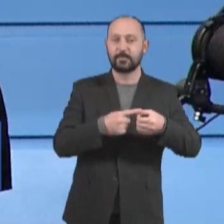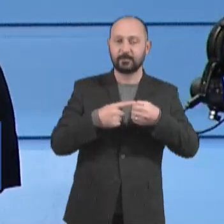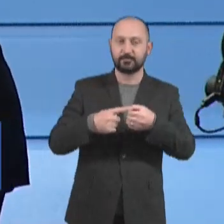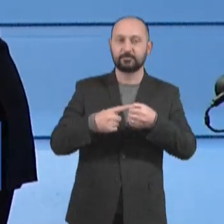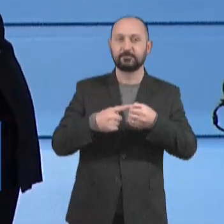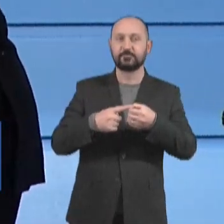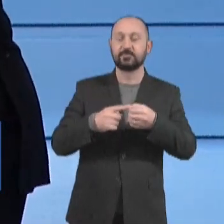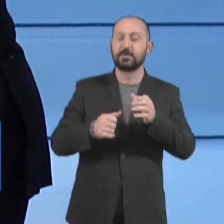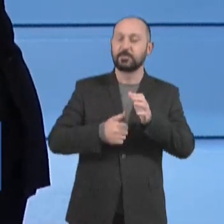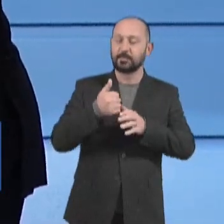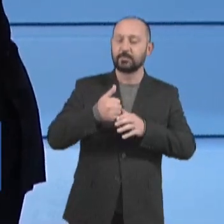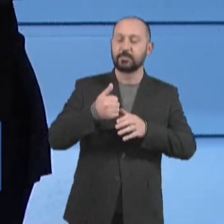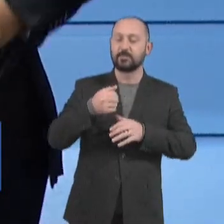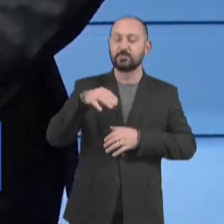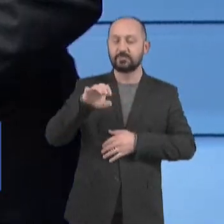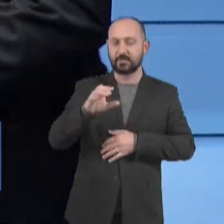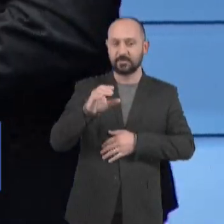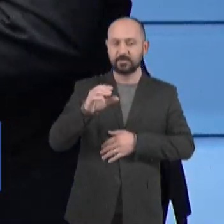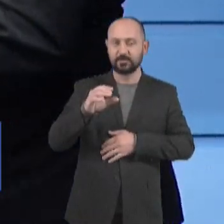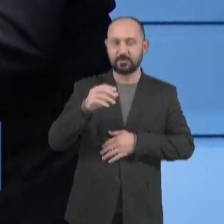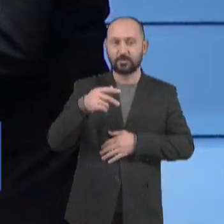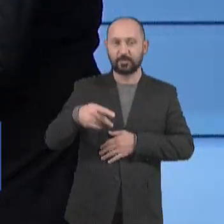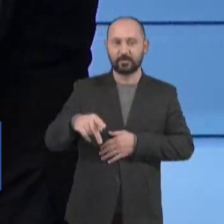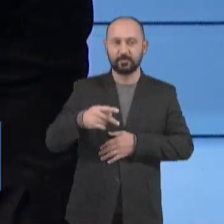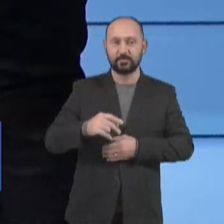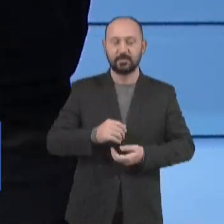de 1º de Março, Paraguai.